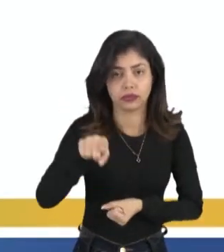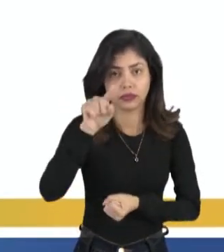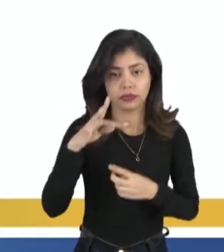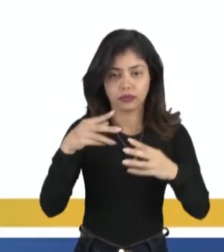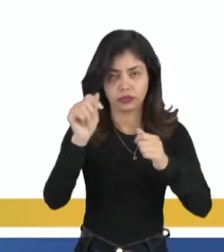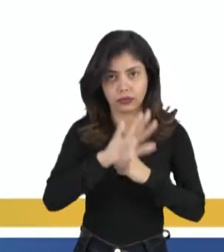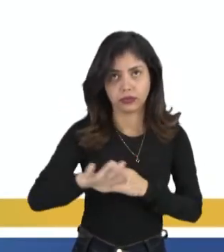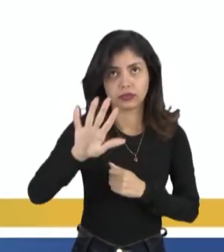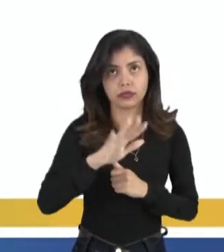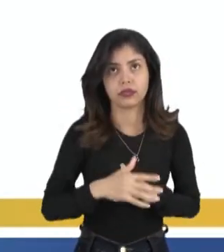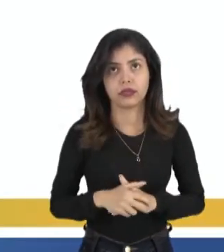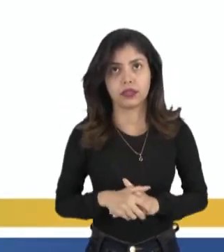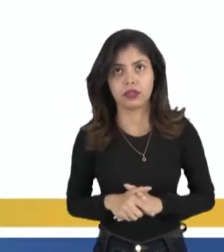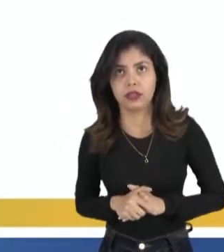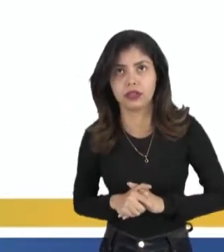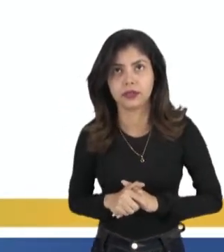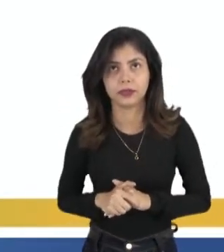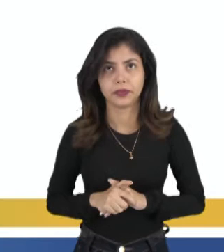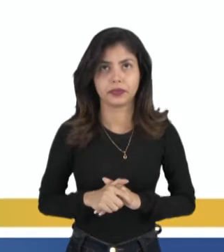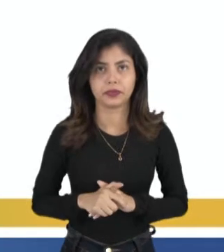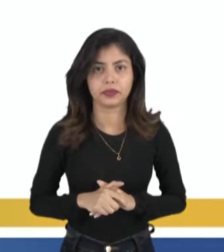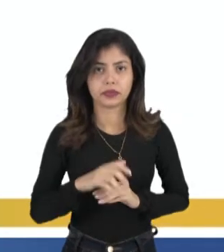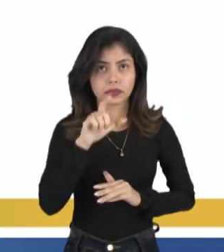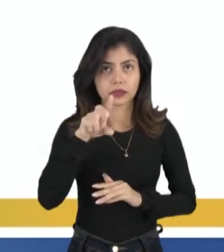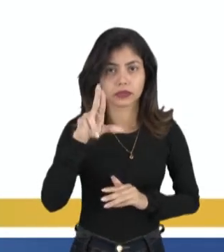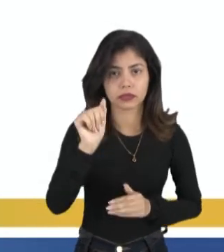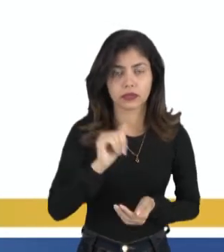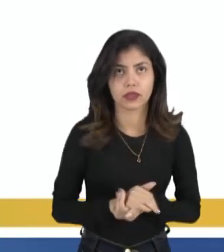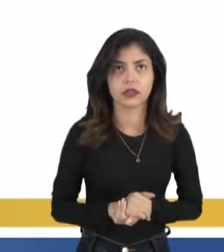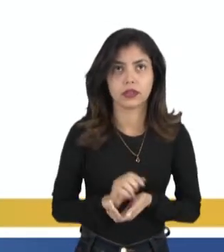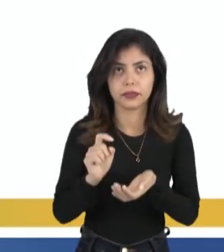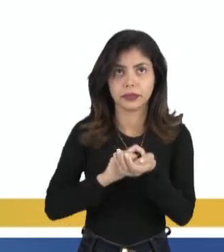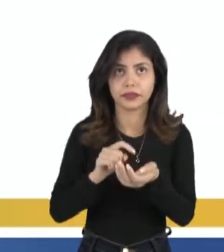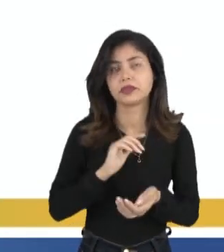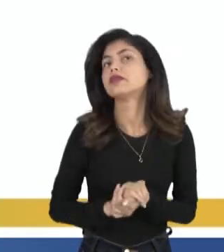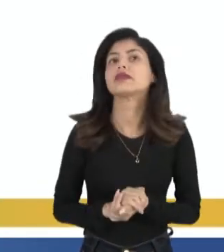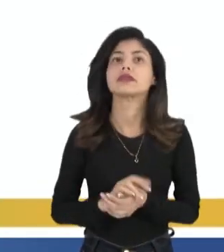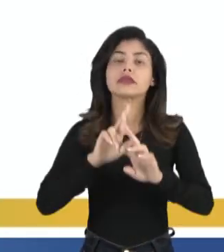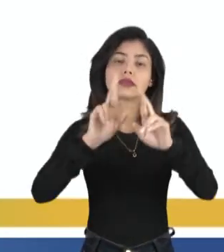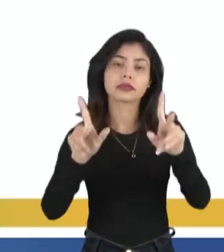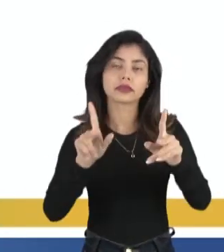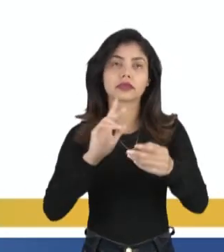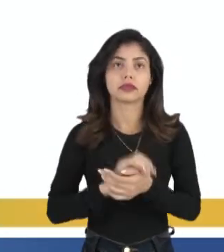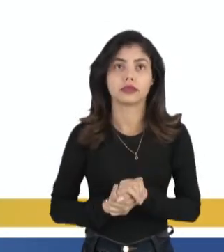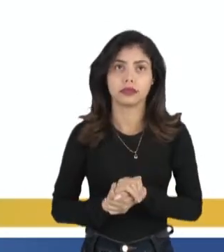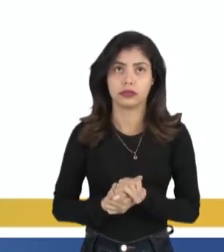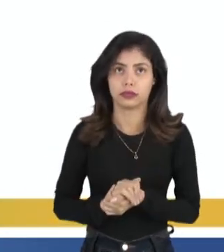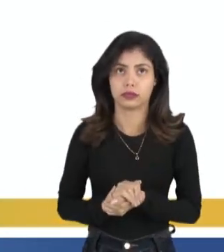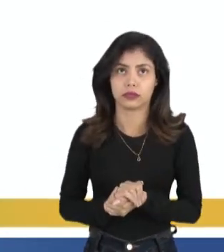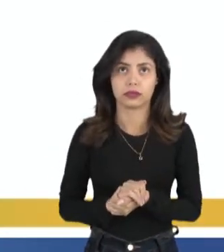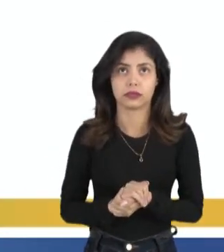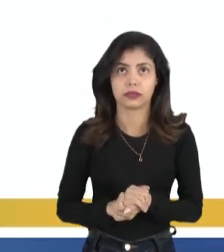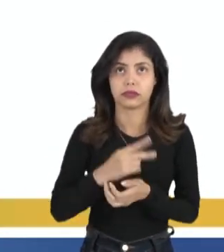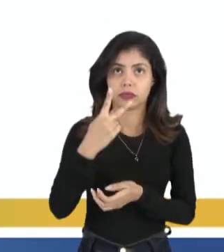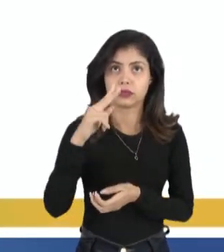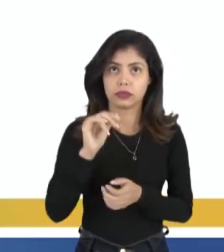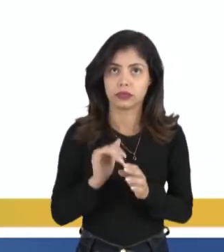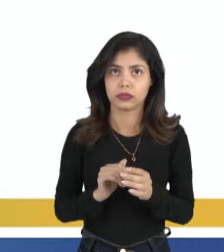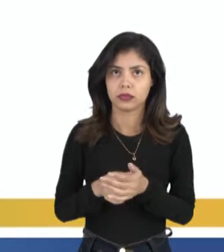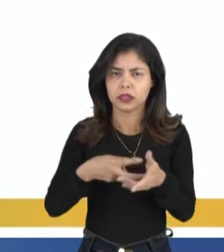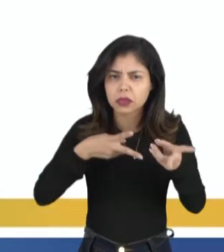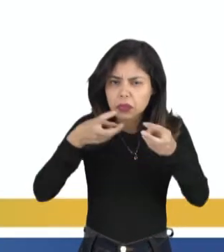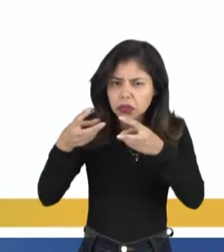eclipse total, né, formando aqui a lua de sangue, que o pessoal chama. A diferença do eclipse penumbral é